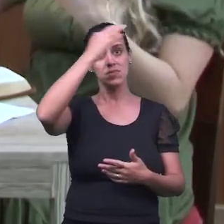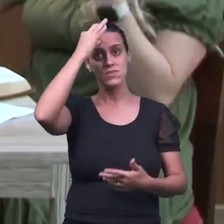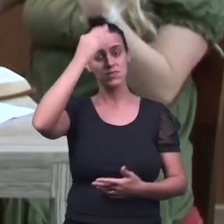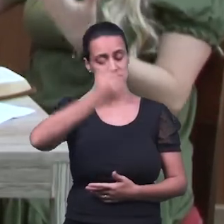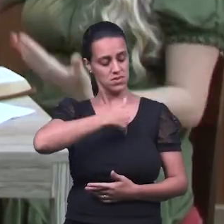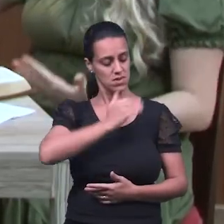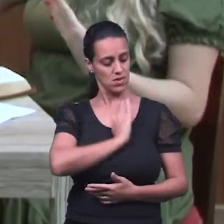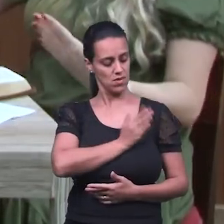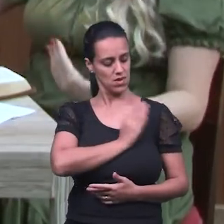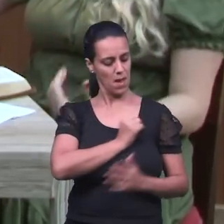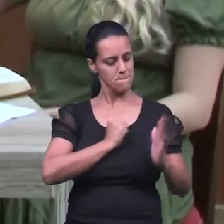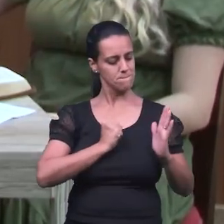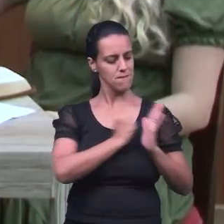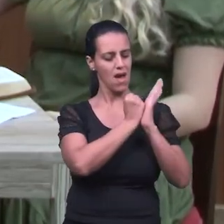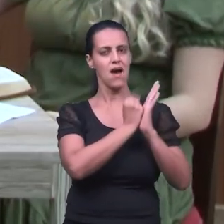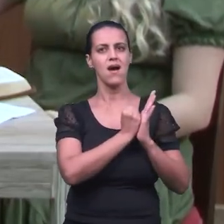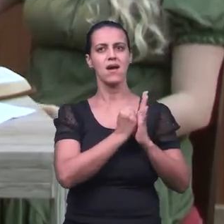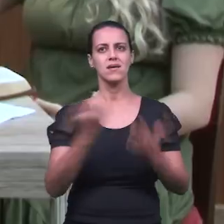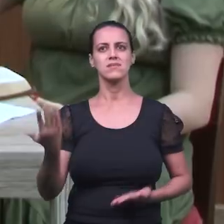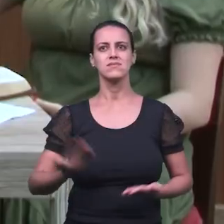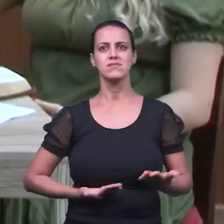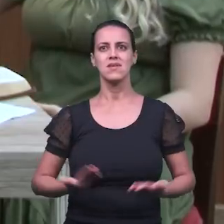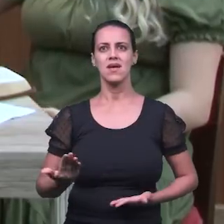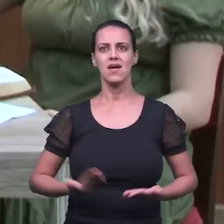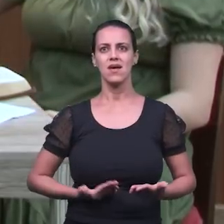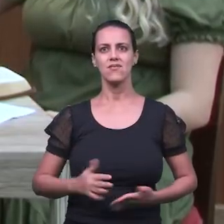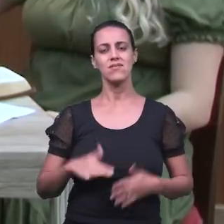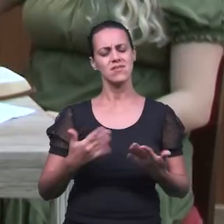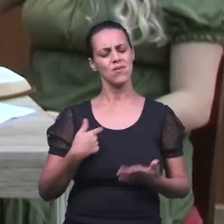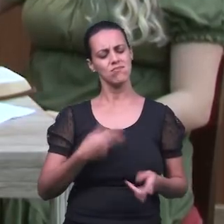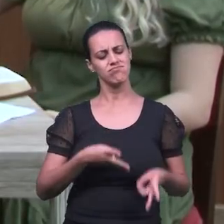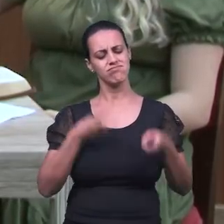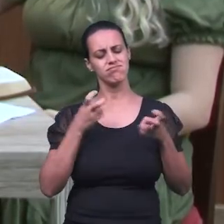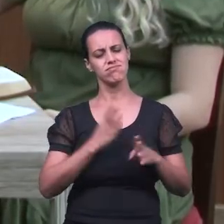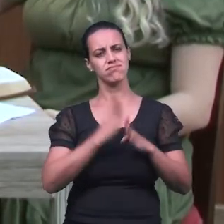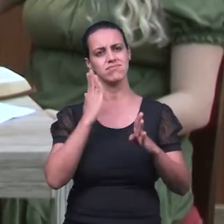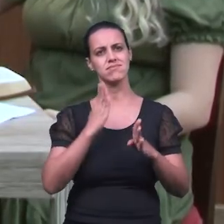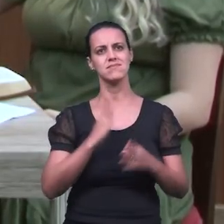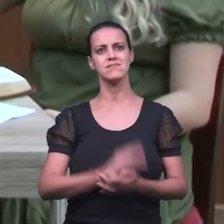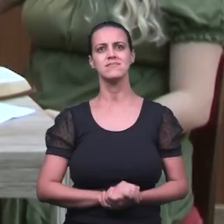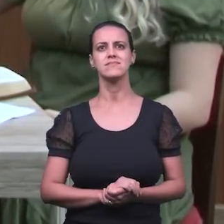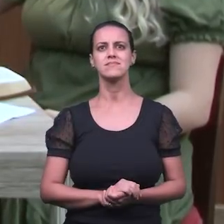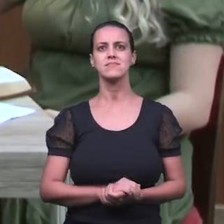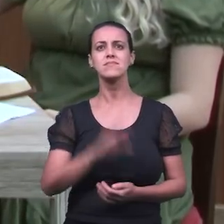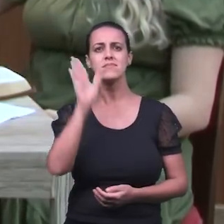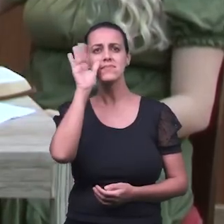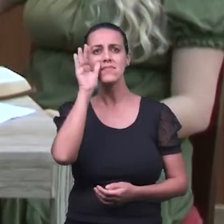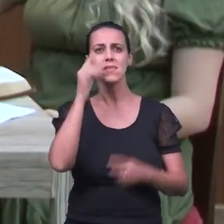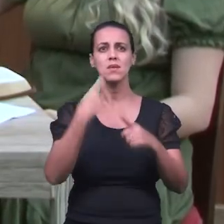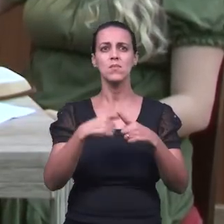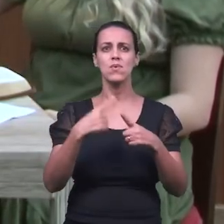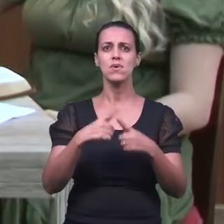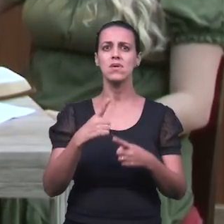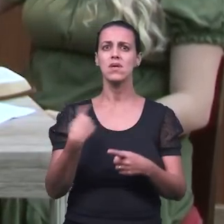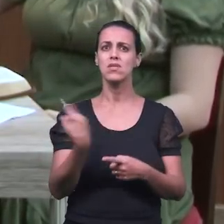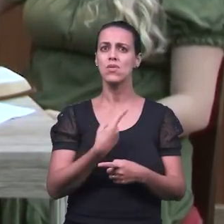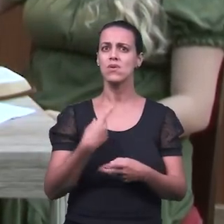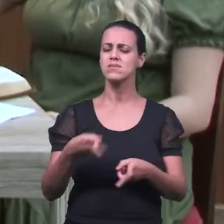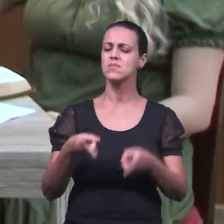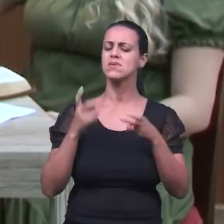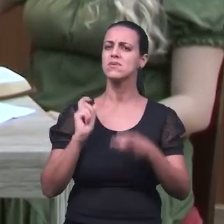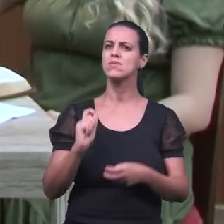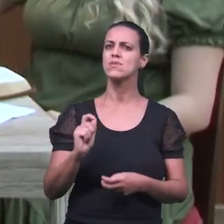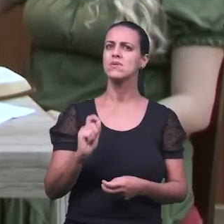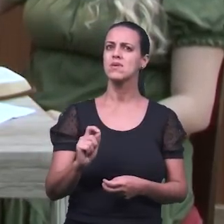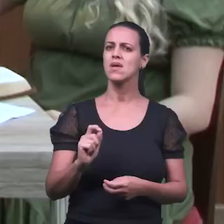nossos corações é o selo, é a marca do servo. Então, isso que eu identifiquei. É interessante porque nós percebemos o seguinte: o